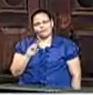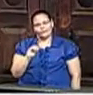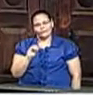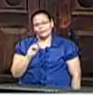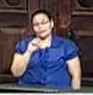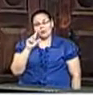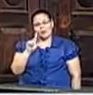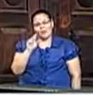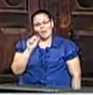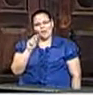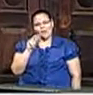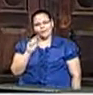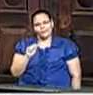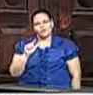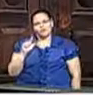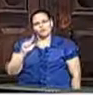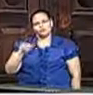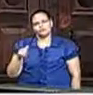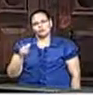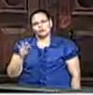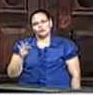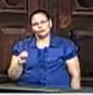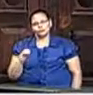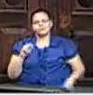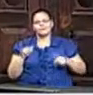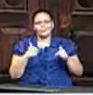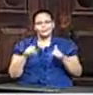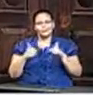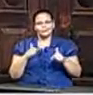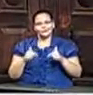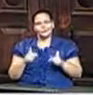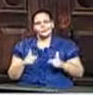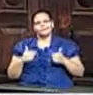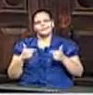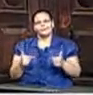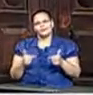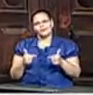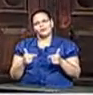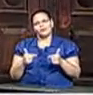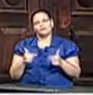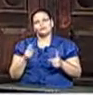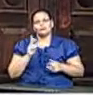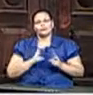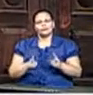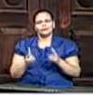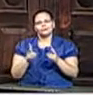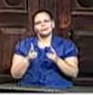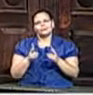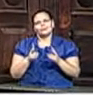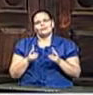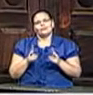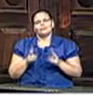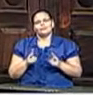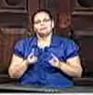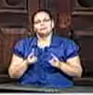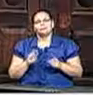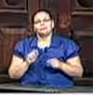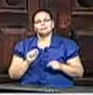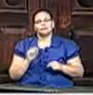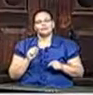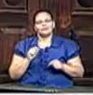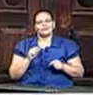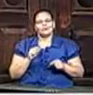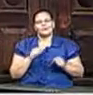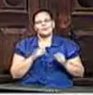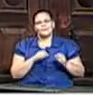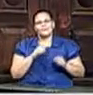também os trabalhadores enfrentavam, ou continuam enfrentando, os